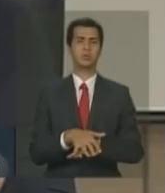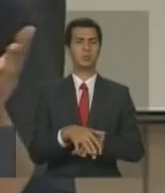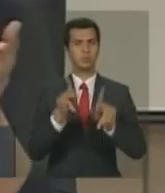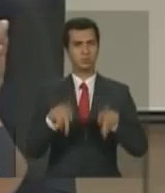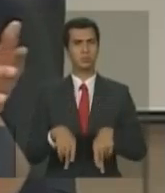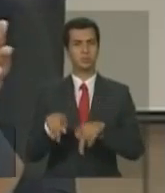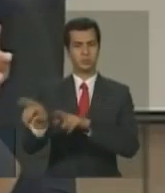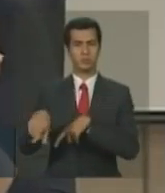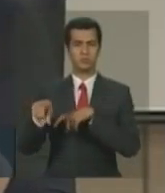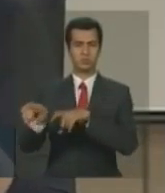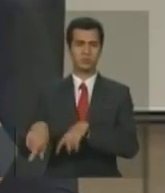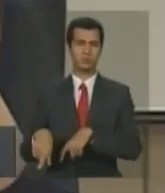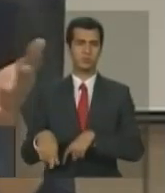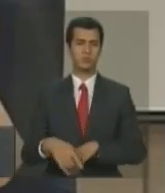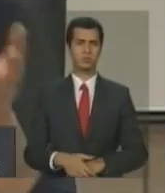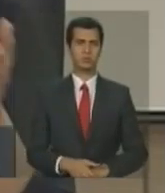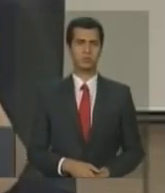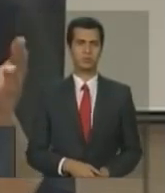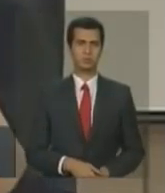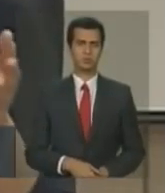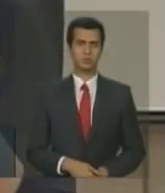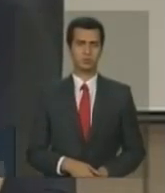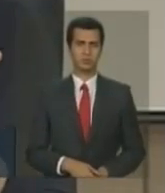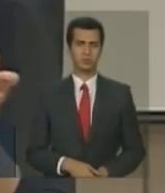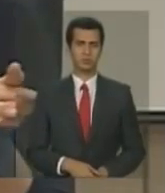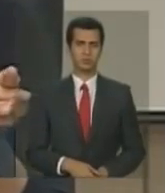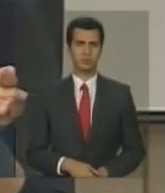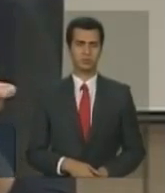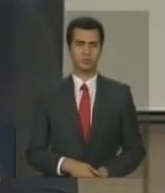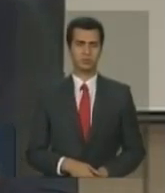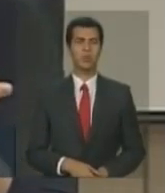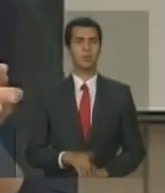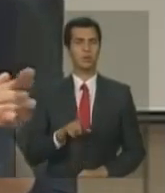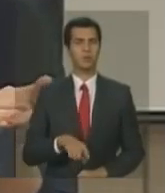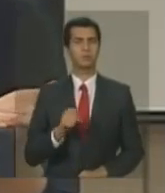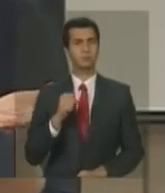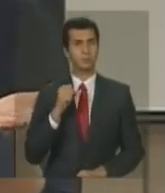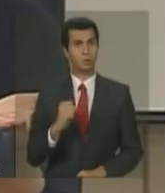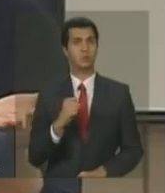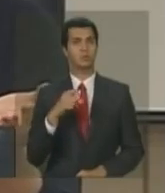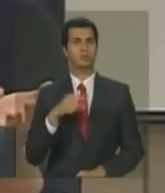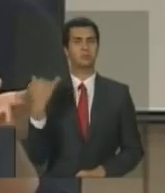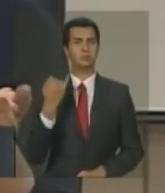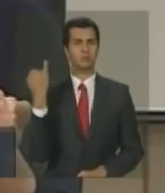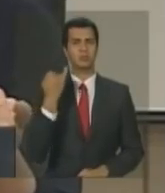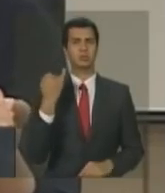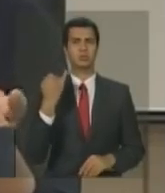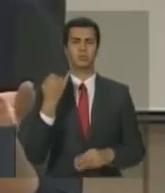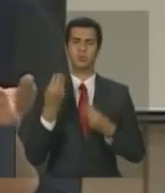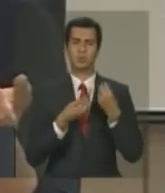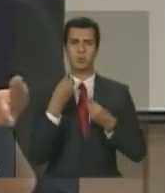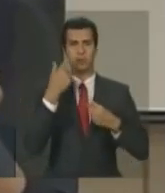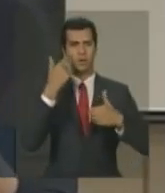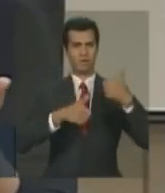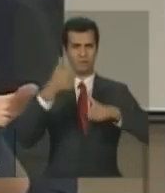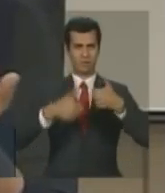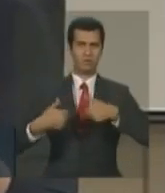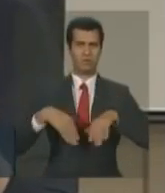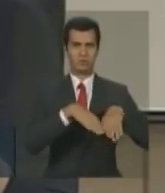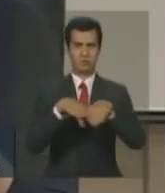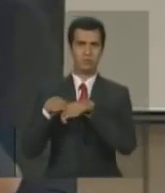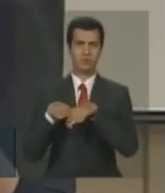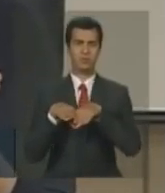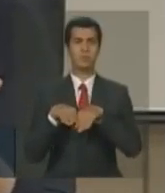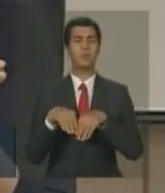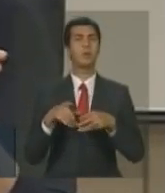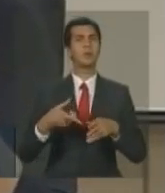Aquisição de Alimentos. Então, esses três programas, na nossa avaliação, eles interferem nos indicadores de